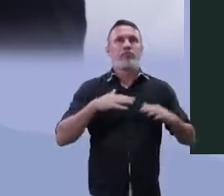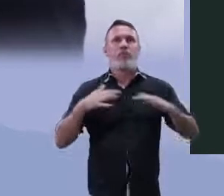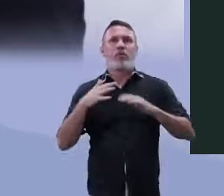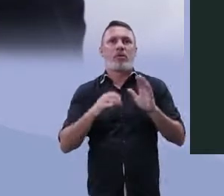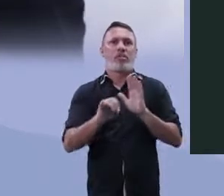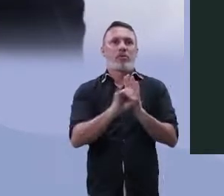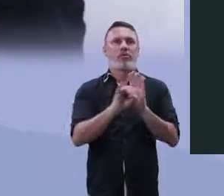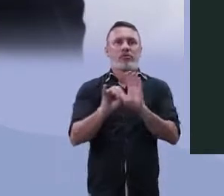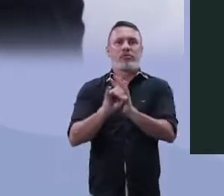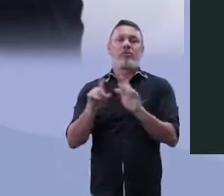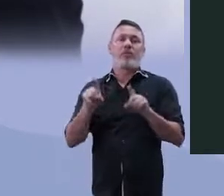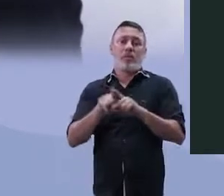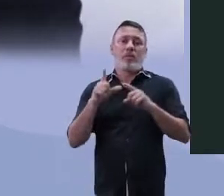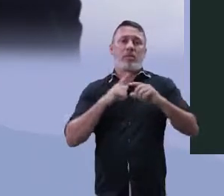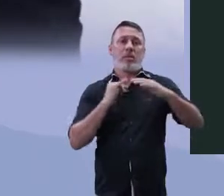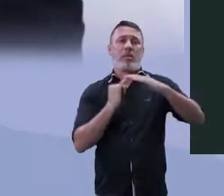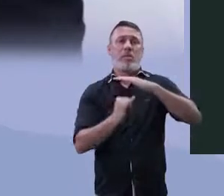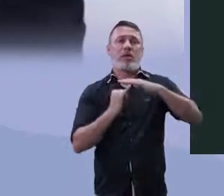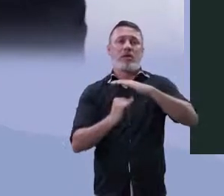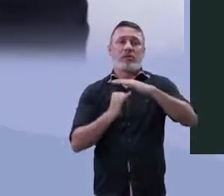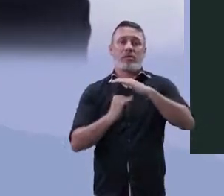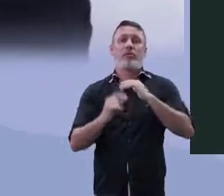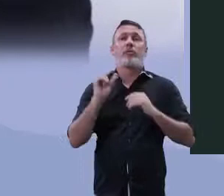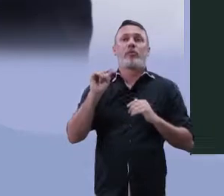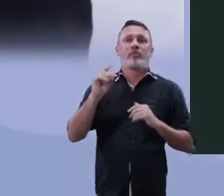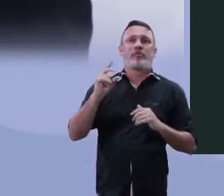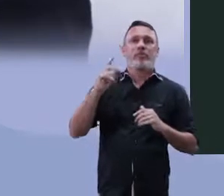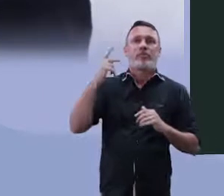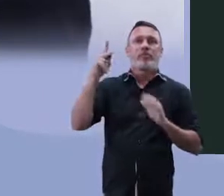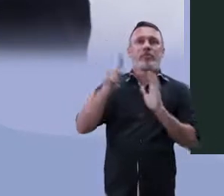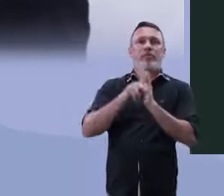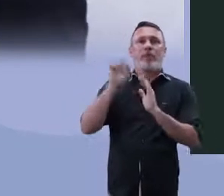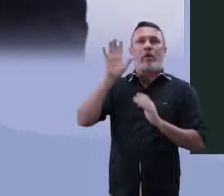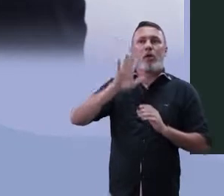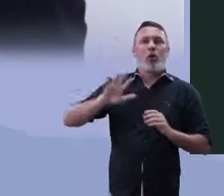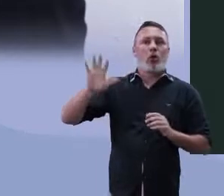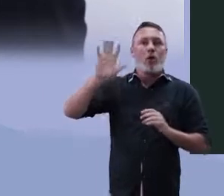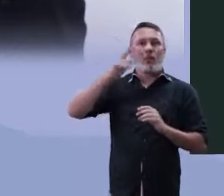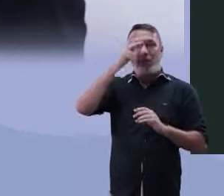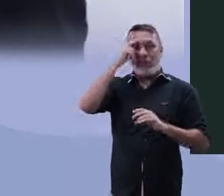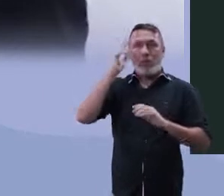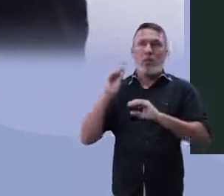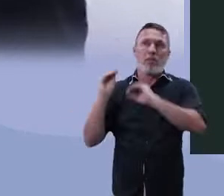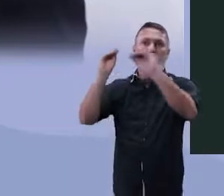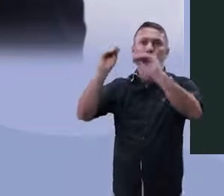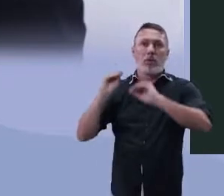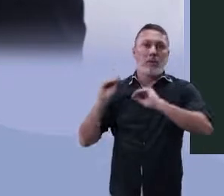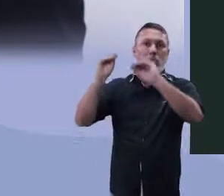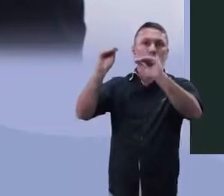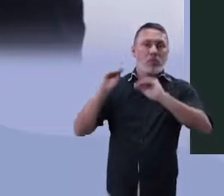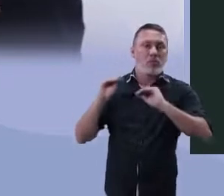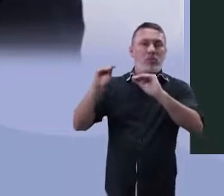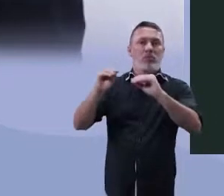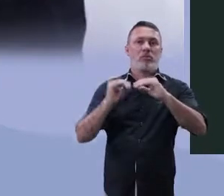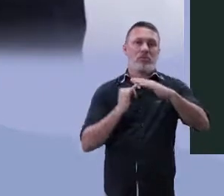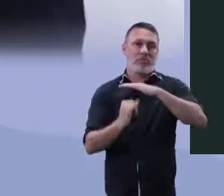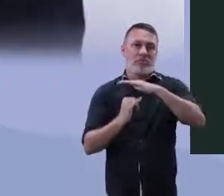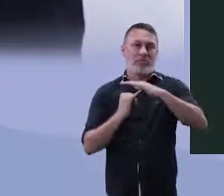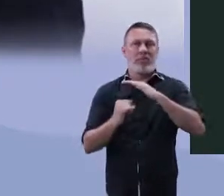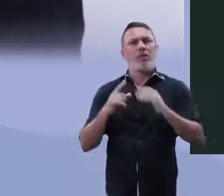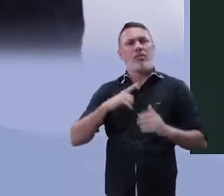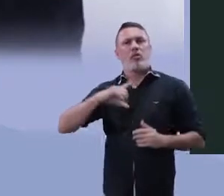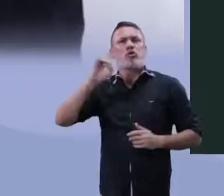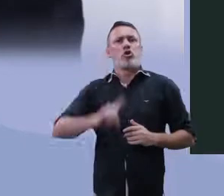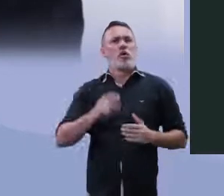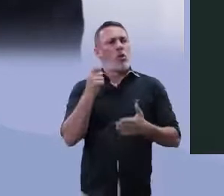por conta até da grande presença de imigrantes das antigas colônias europeias, que vão também exigir seus direitos, principalmente serem reconhecidos